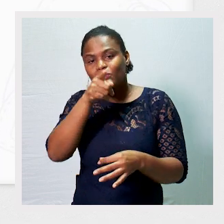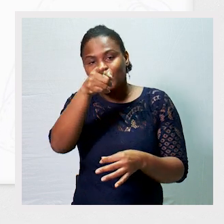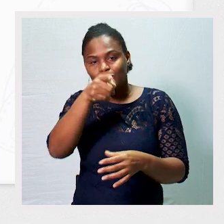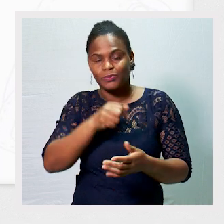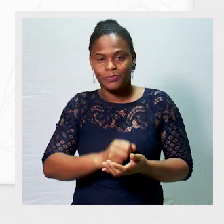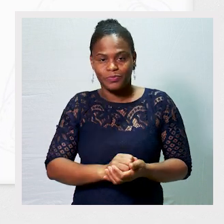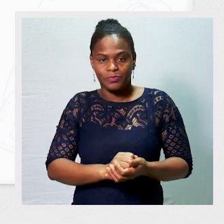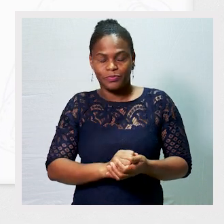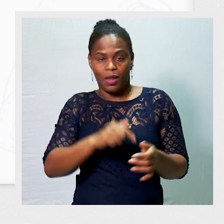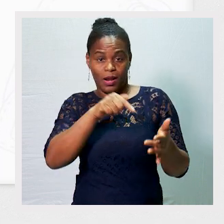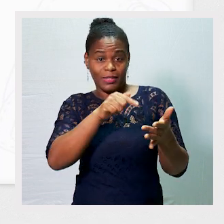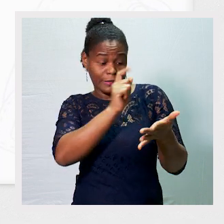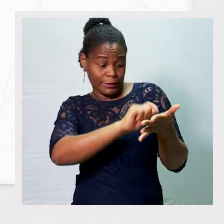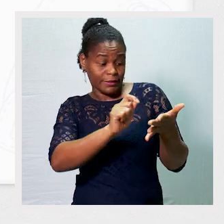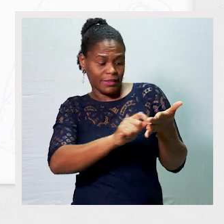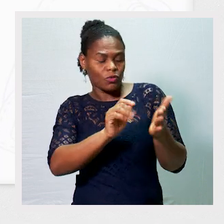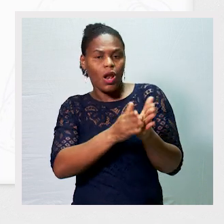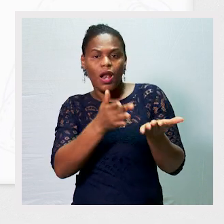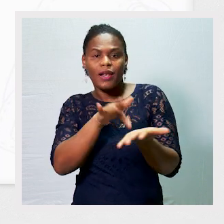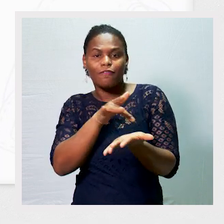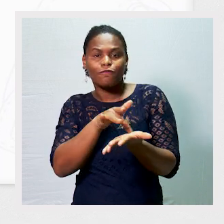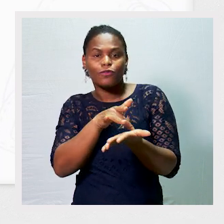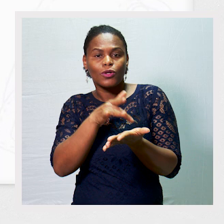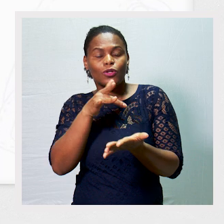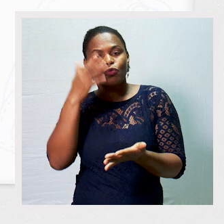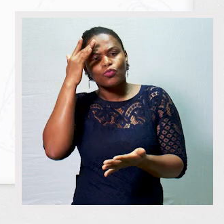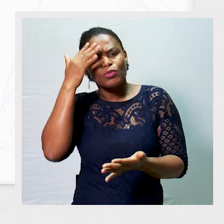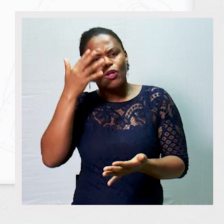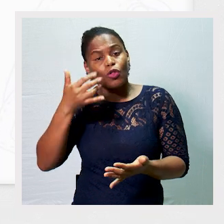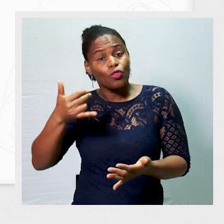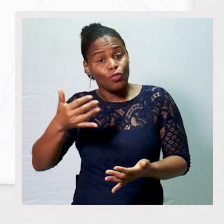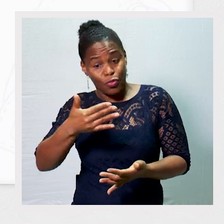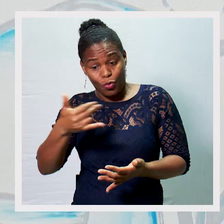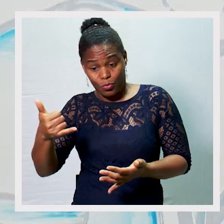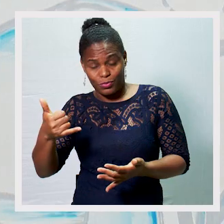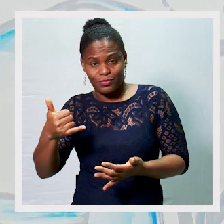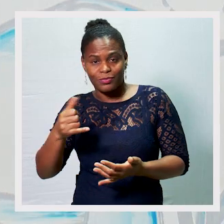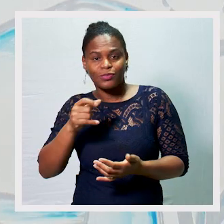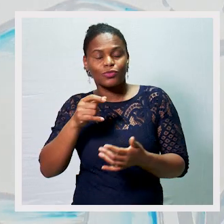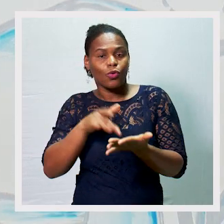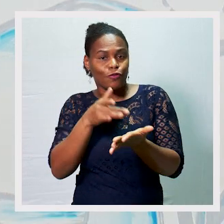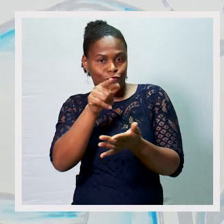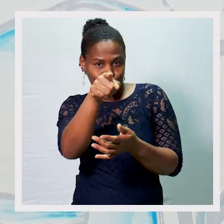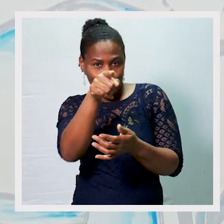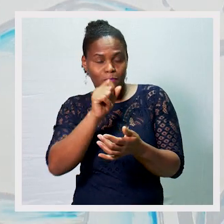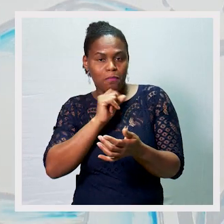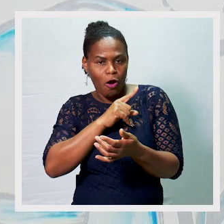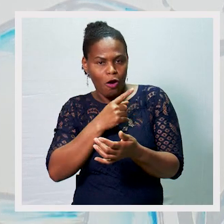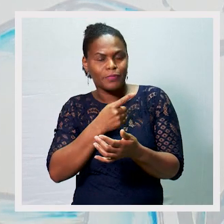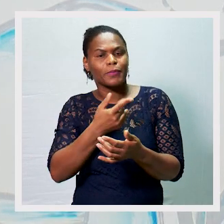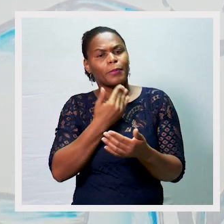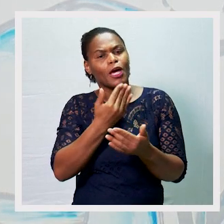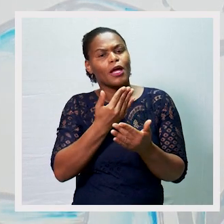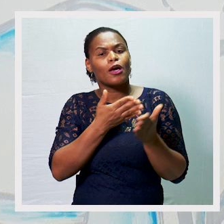família. E este exercício está na página 12 do vosso manual e podem perfeitamente pedir